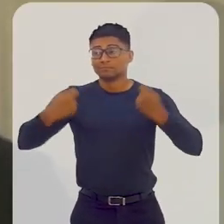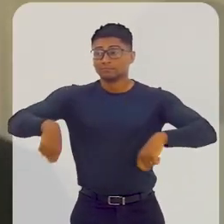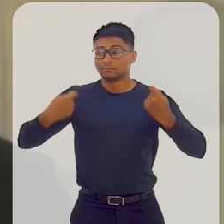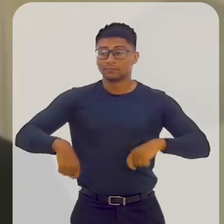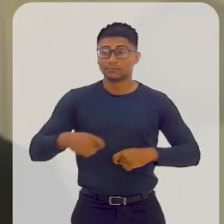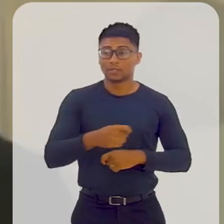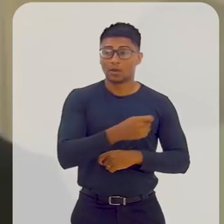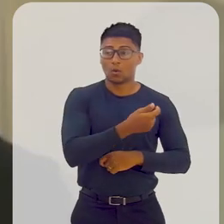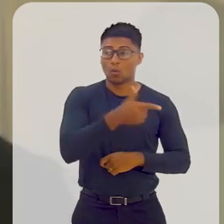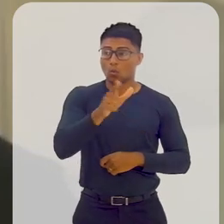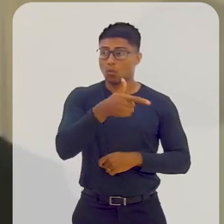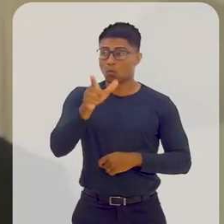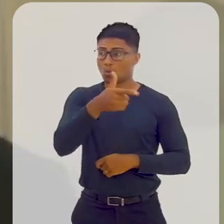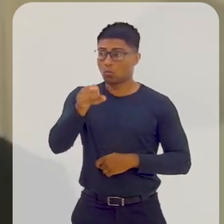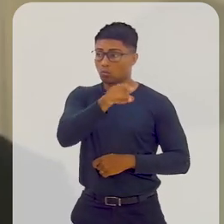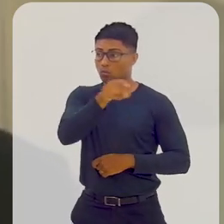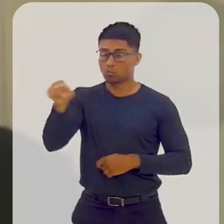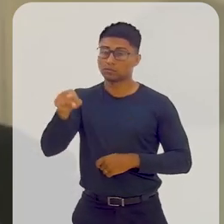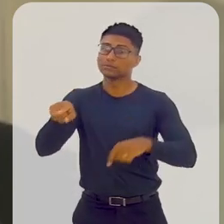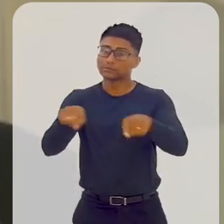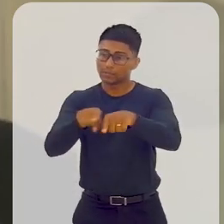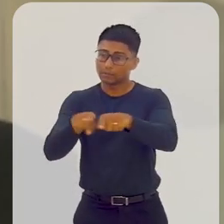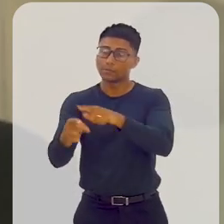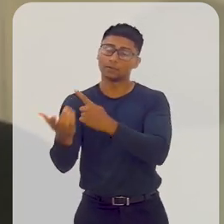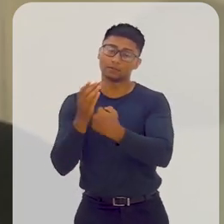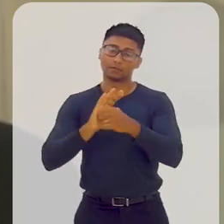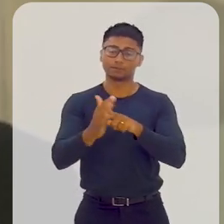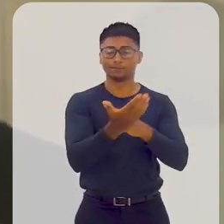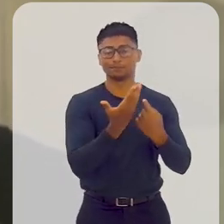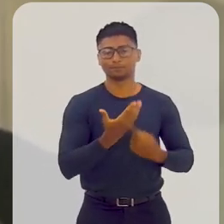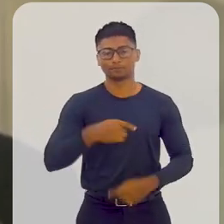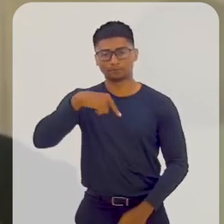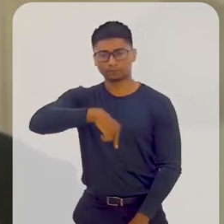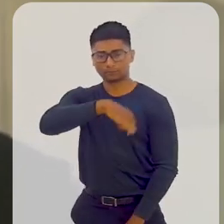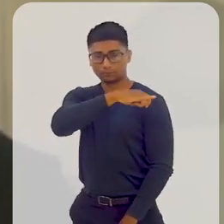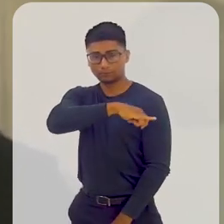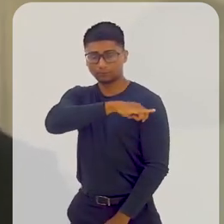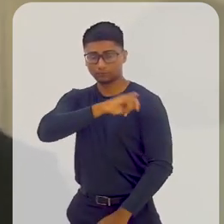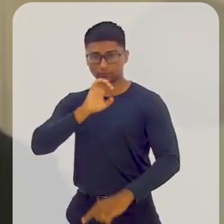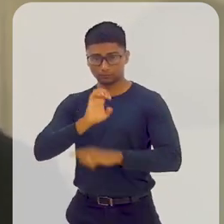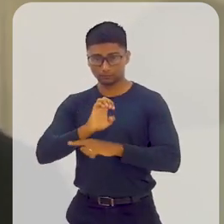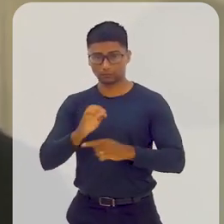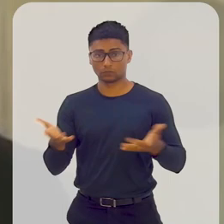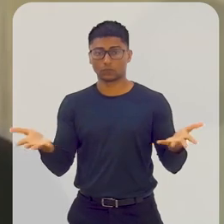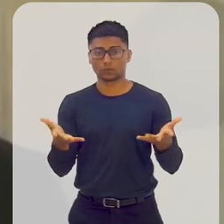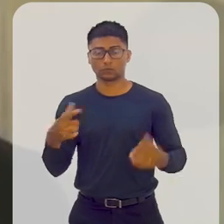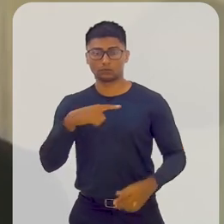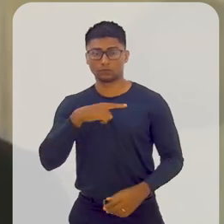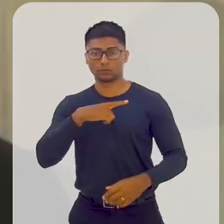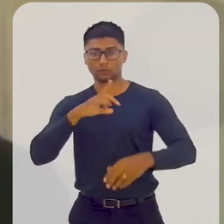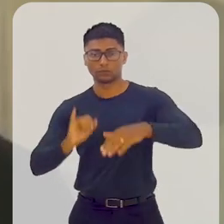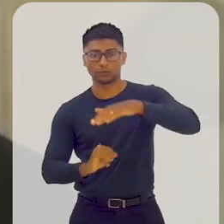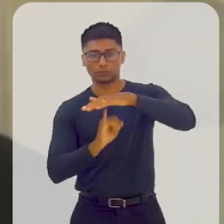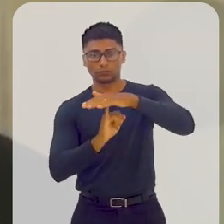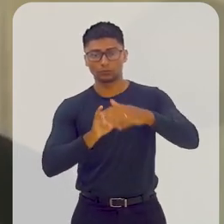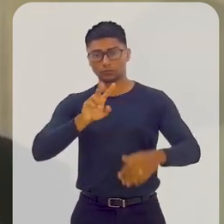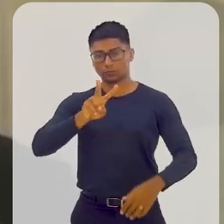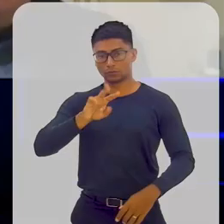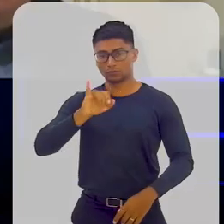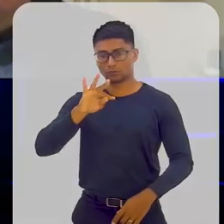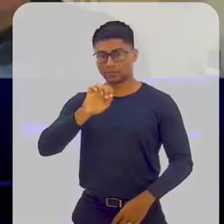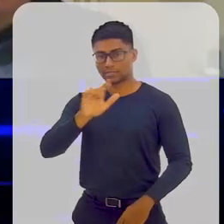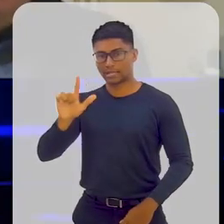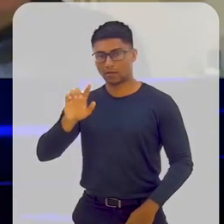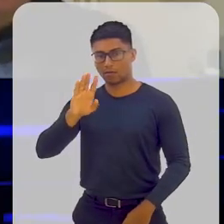que envolveria outros órgãos, né, co-irmãos nossos, né? Nós temos no estado do Rio de Janeiro, gente, nós temos hoje o Instituto